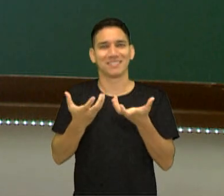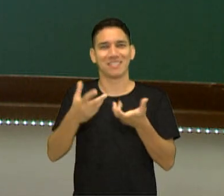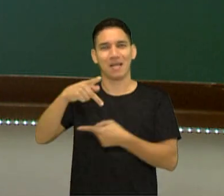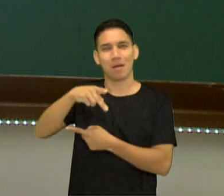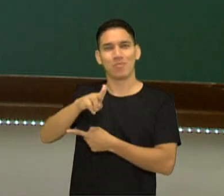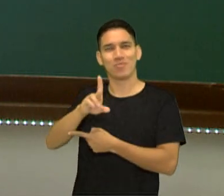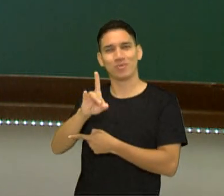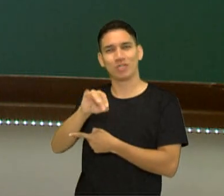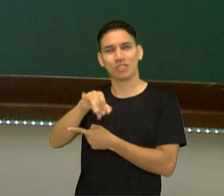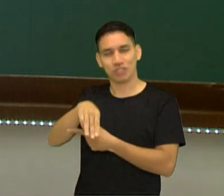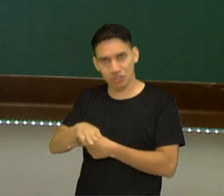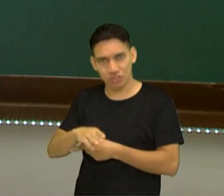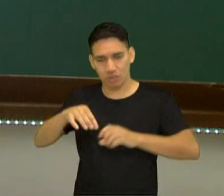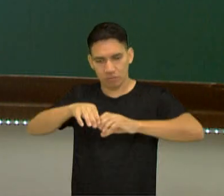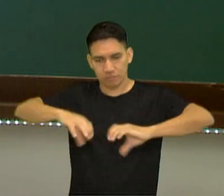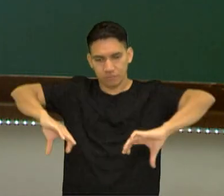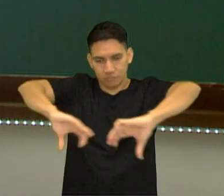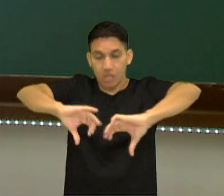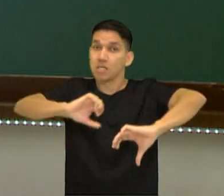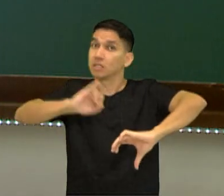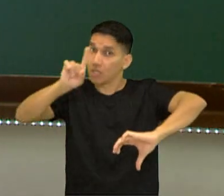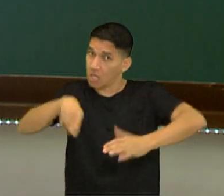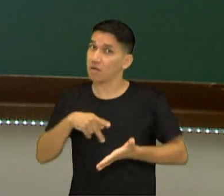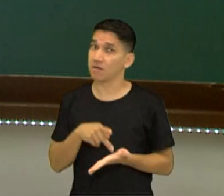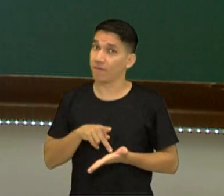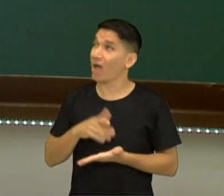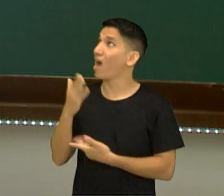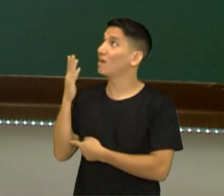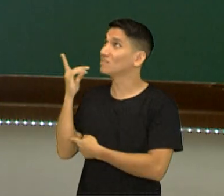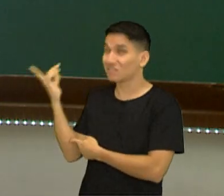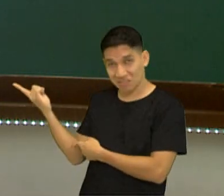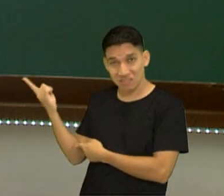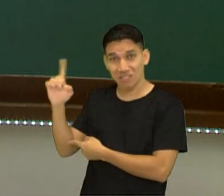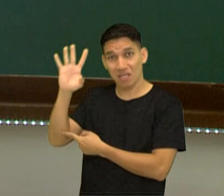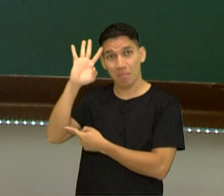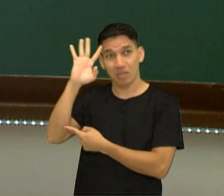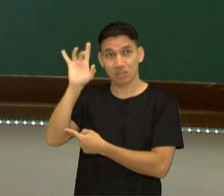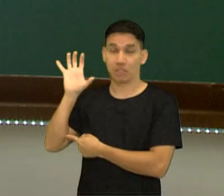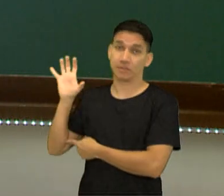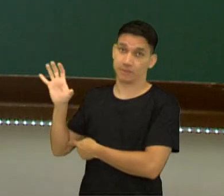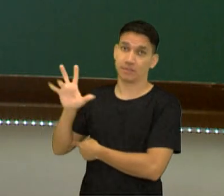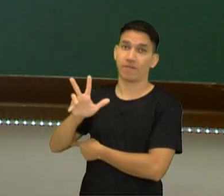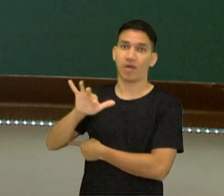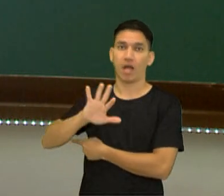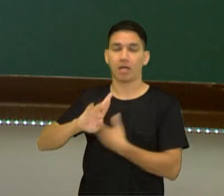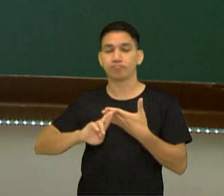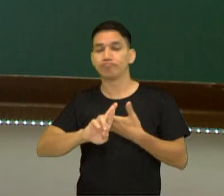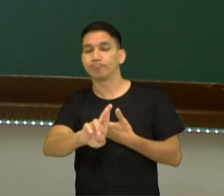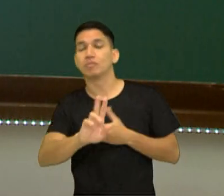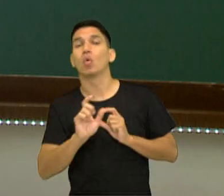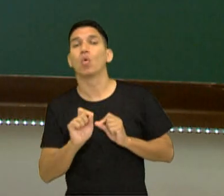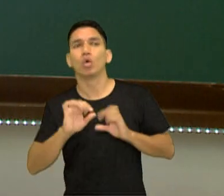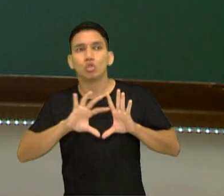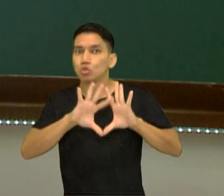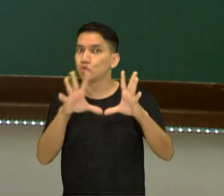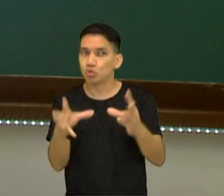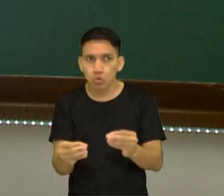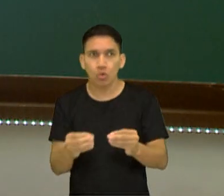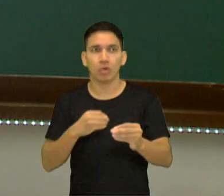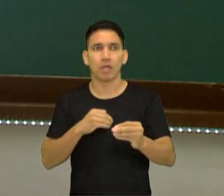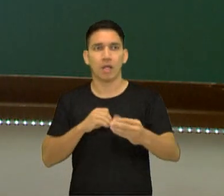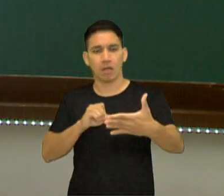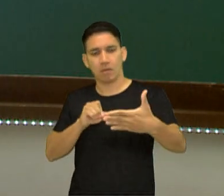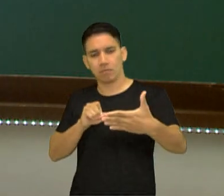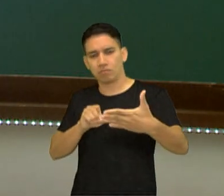fosse realmente da maneira como Thomson imaginou, o experimento teria esse resultado. Todas as partículas alfas iriam